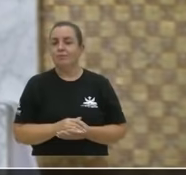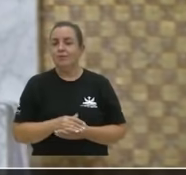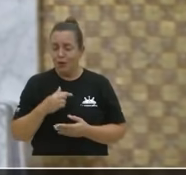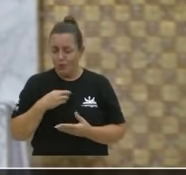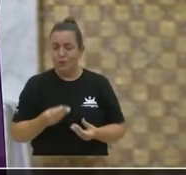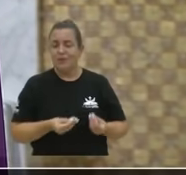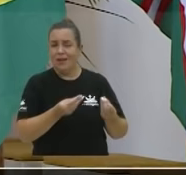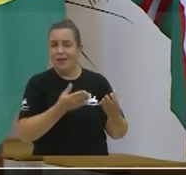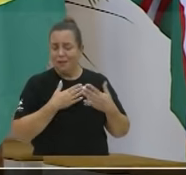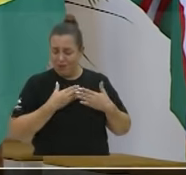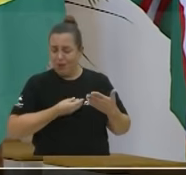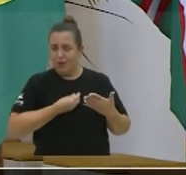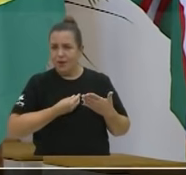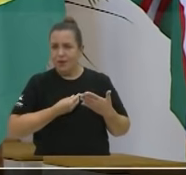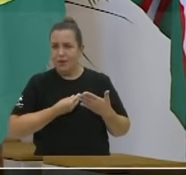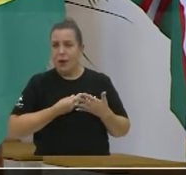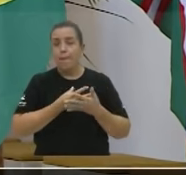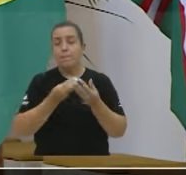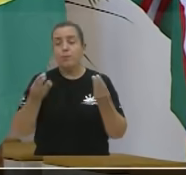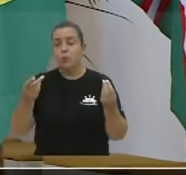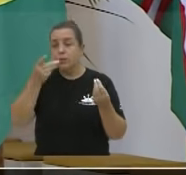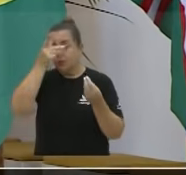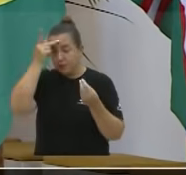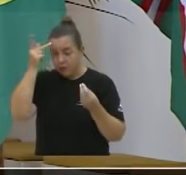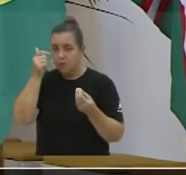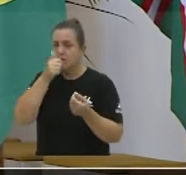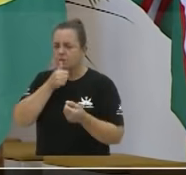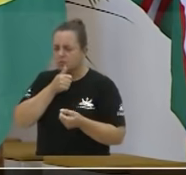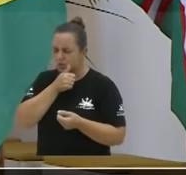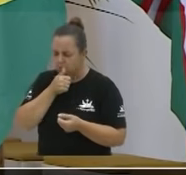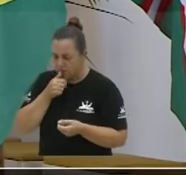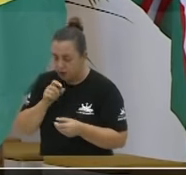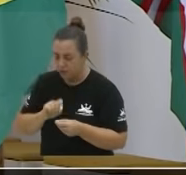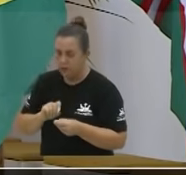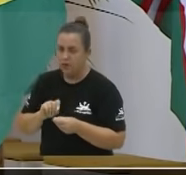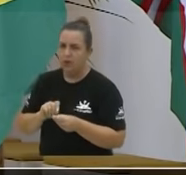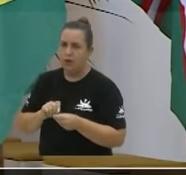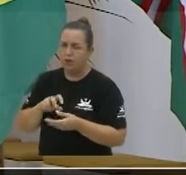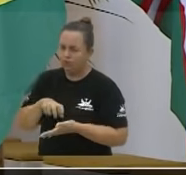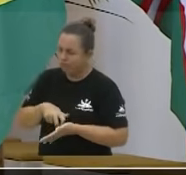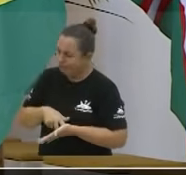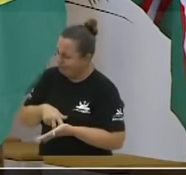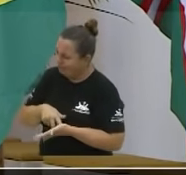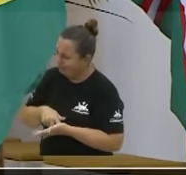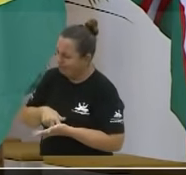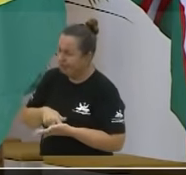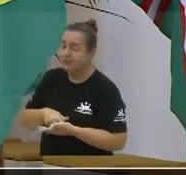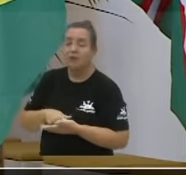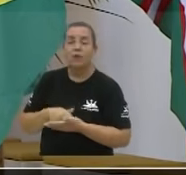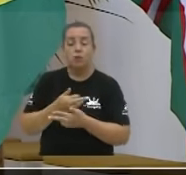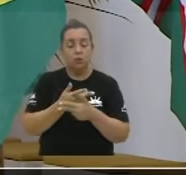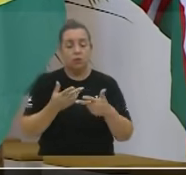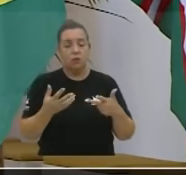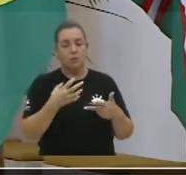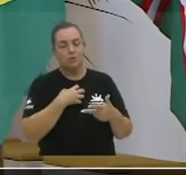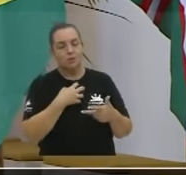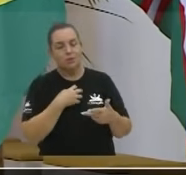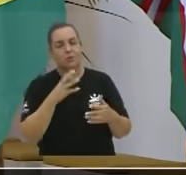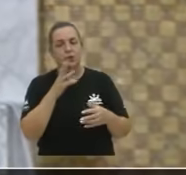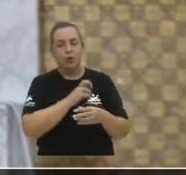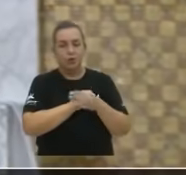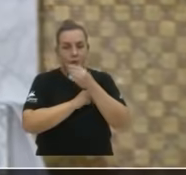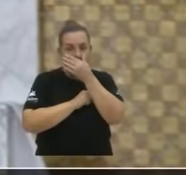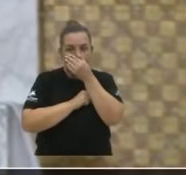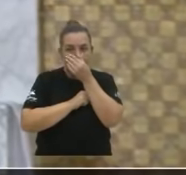Eu sei que há muitos que deram muitas penitências na quaresma, muitos gestos de amor,